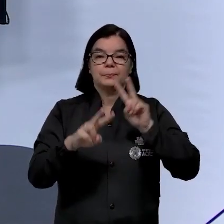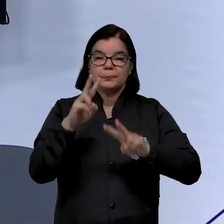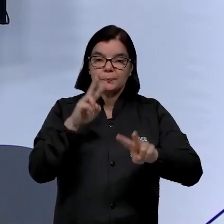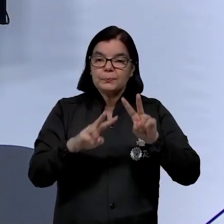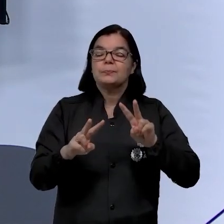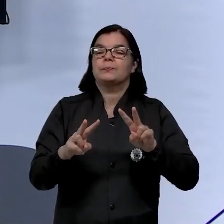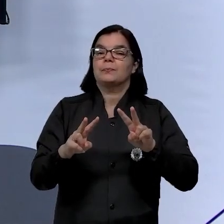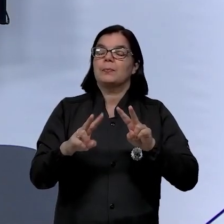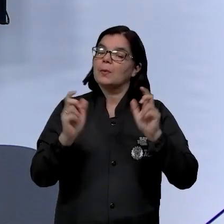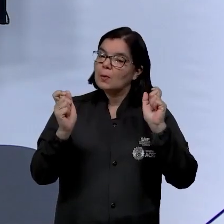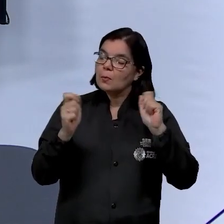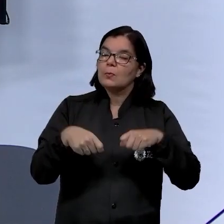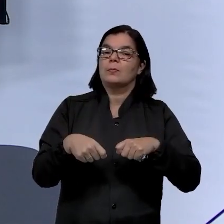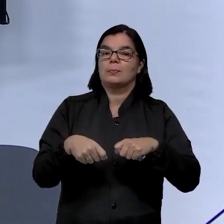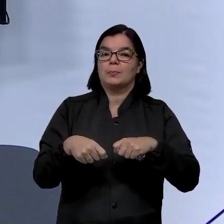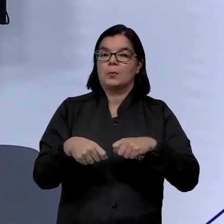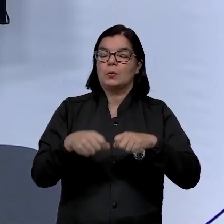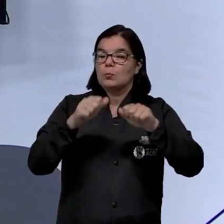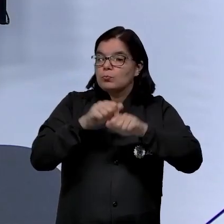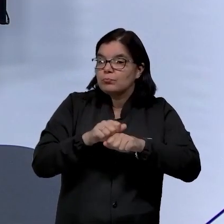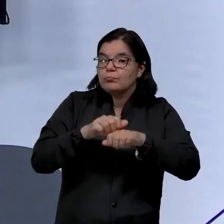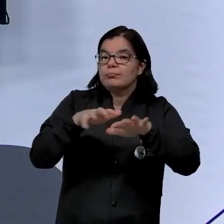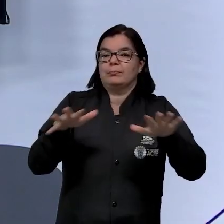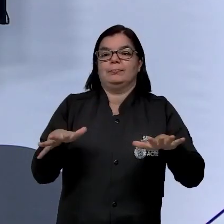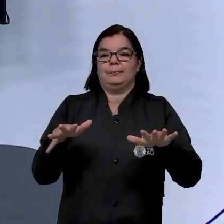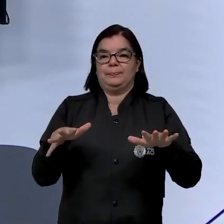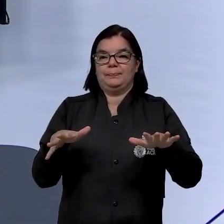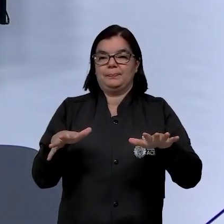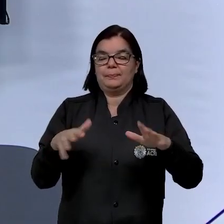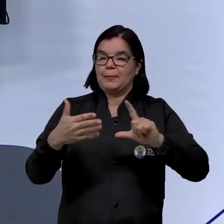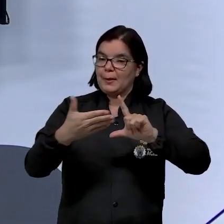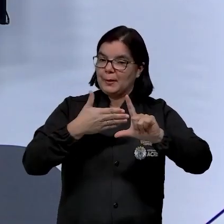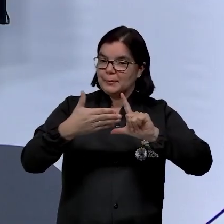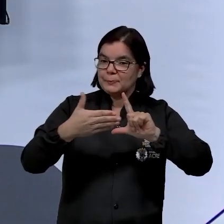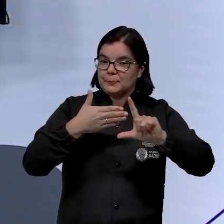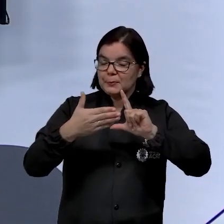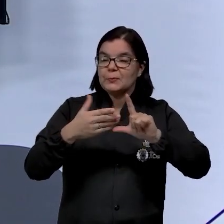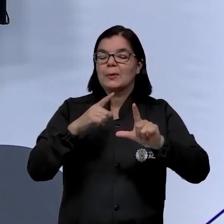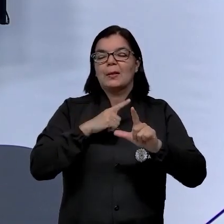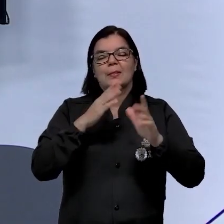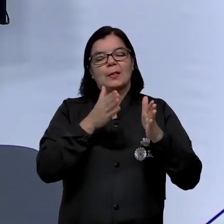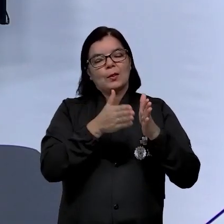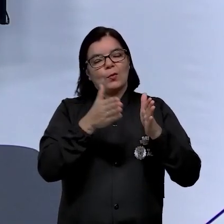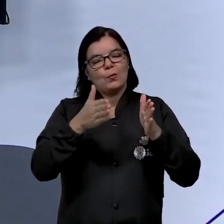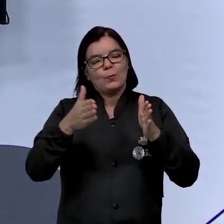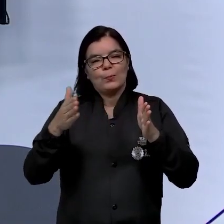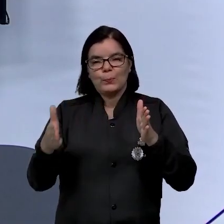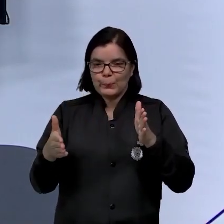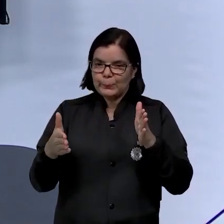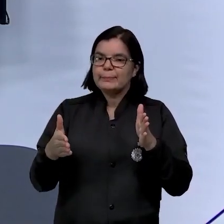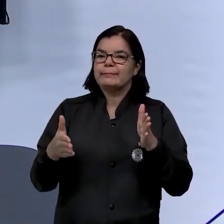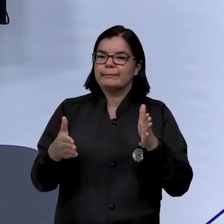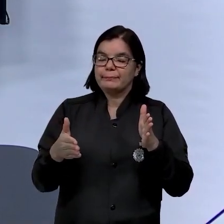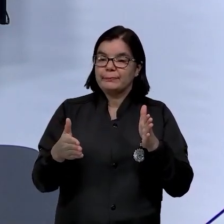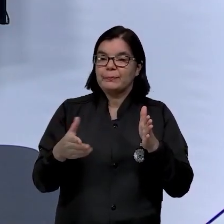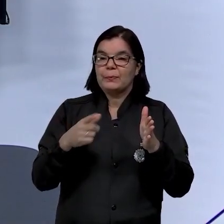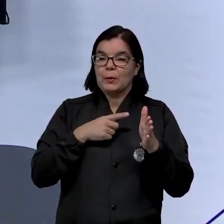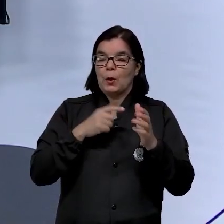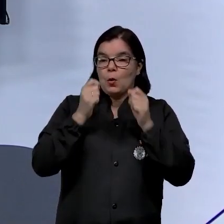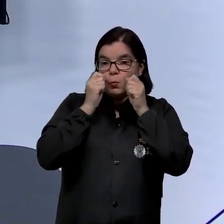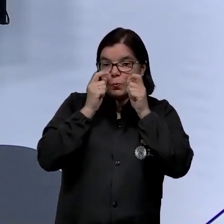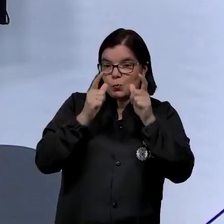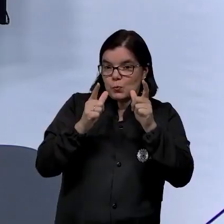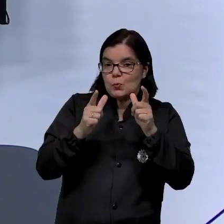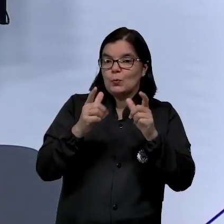que ela seja distribuídas em plataformas. E aí tem todo um processo da questão da divisão de